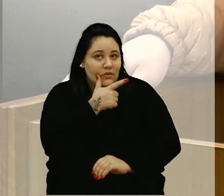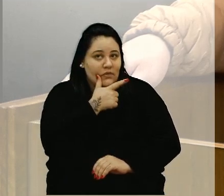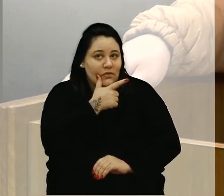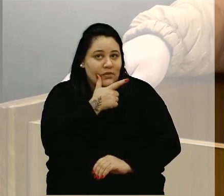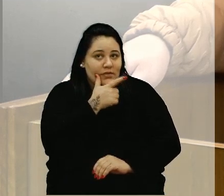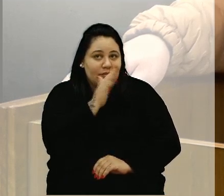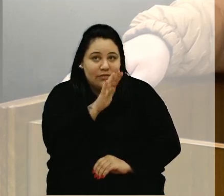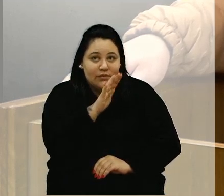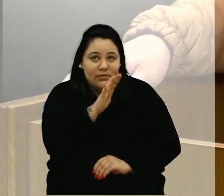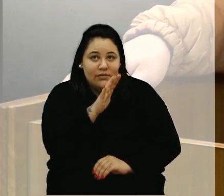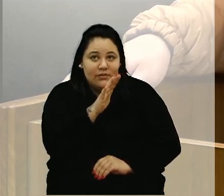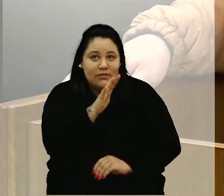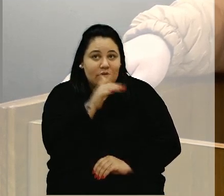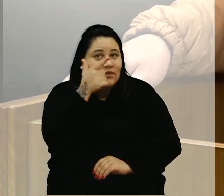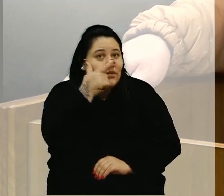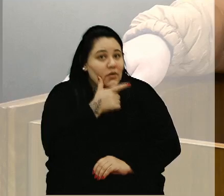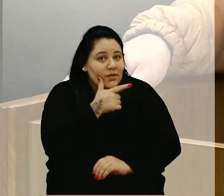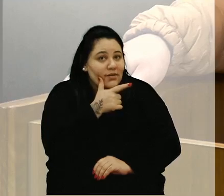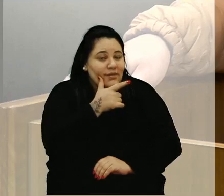Caranhato.